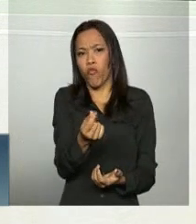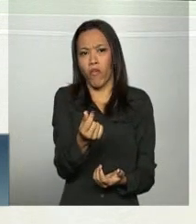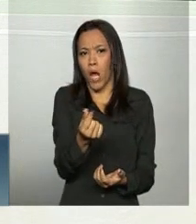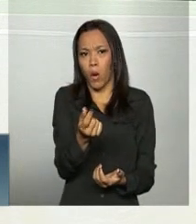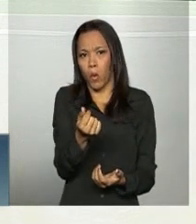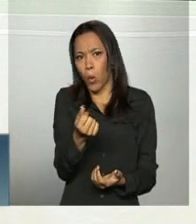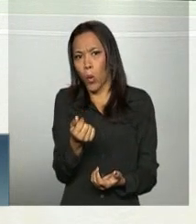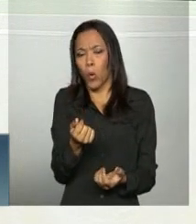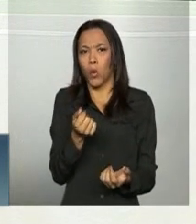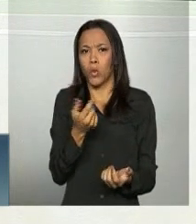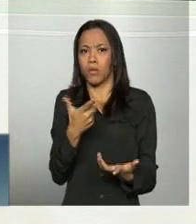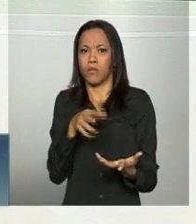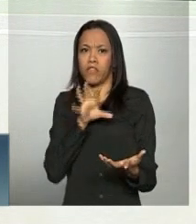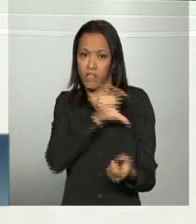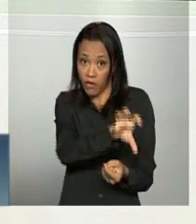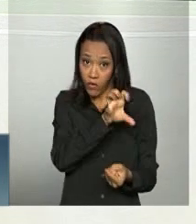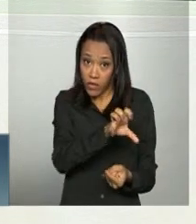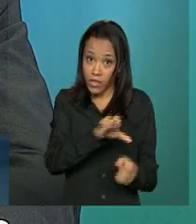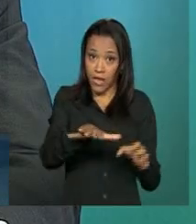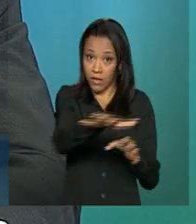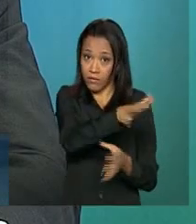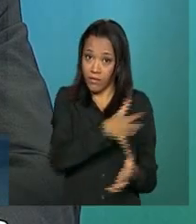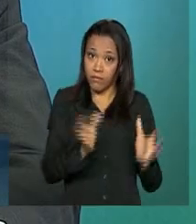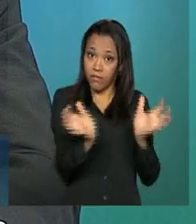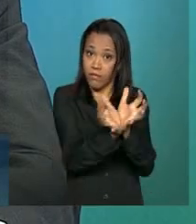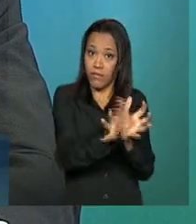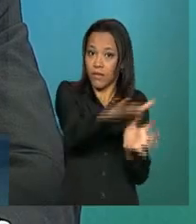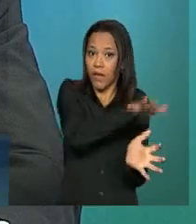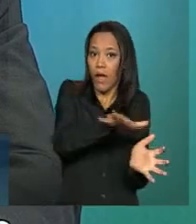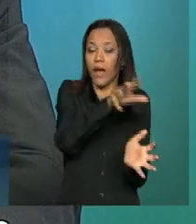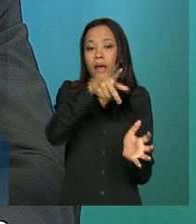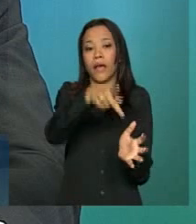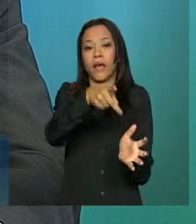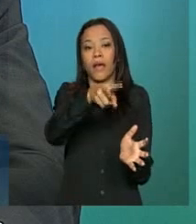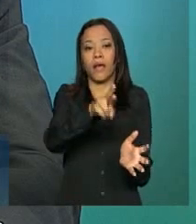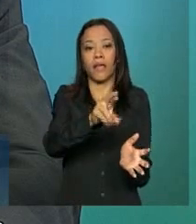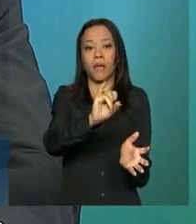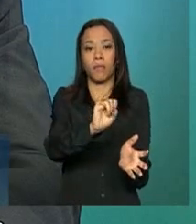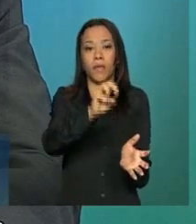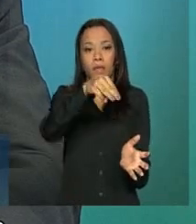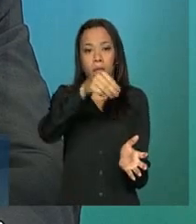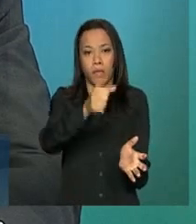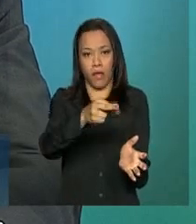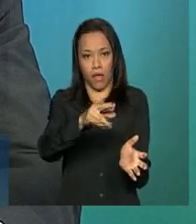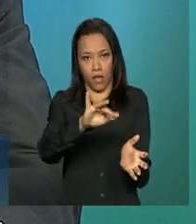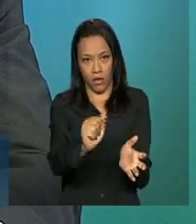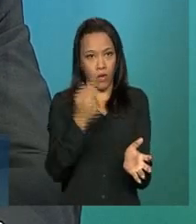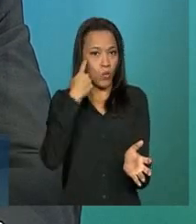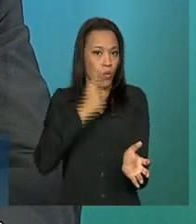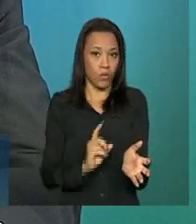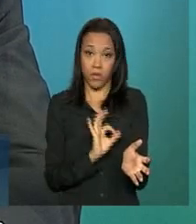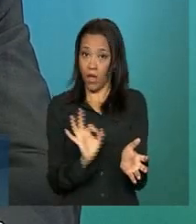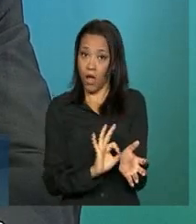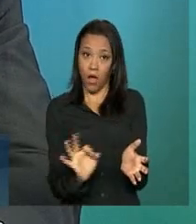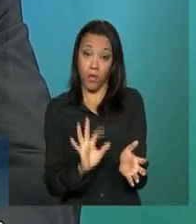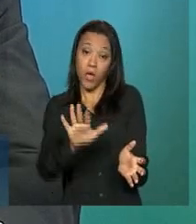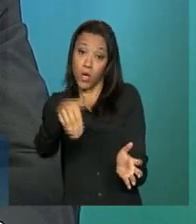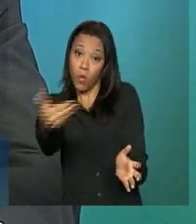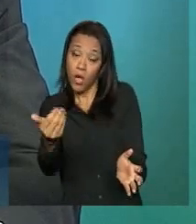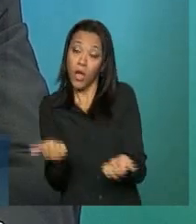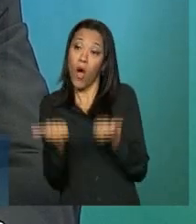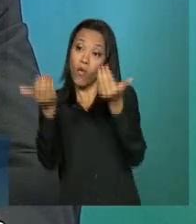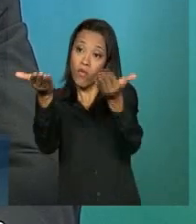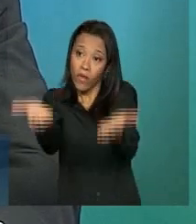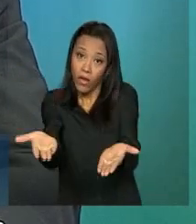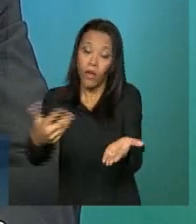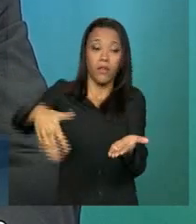impacto primário, etc. Isso eu não sei, até porque quanto... Porque numa oferta pública, você também, uma das falhas é quanto você